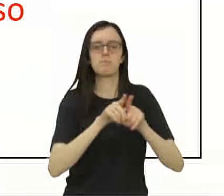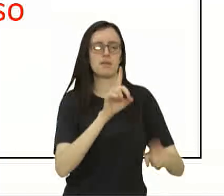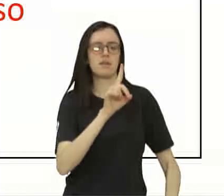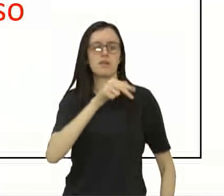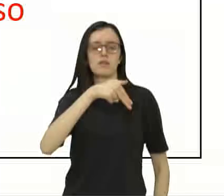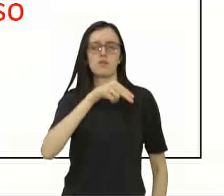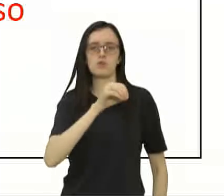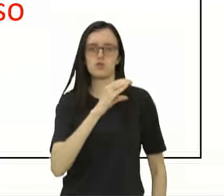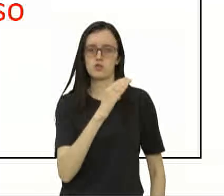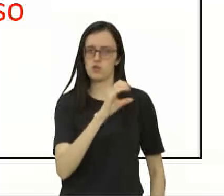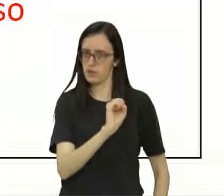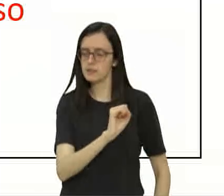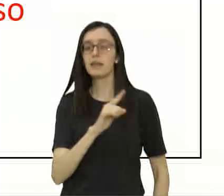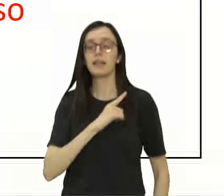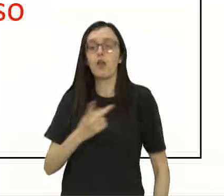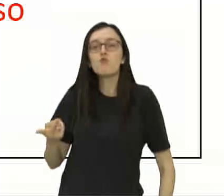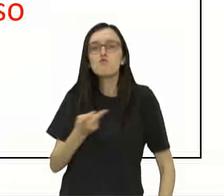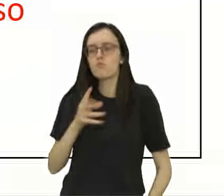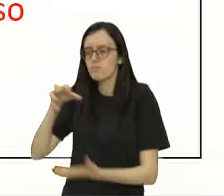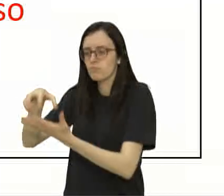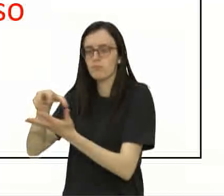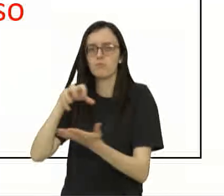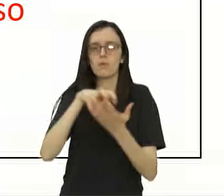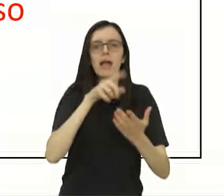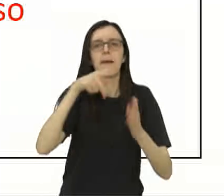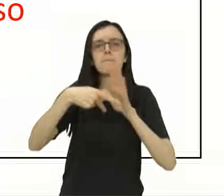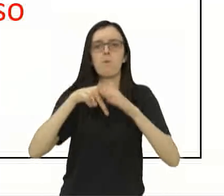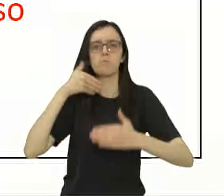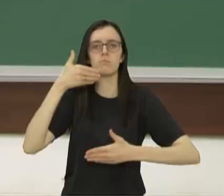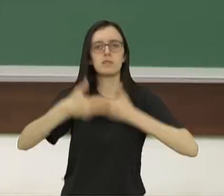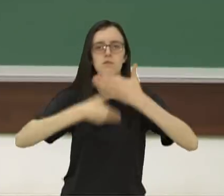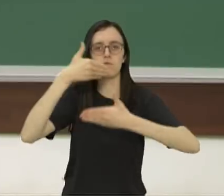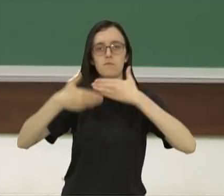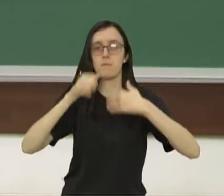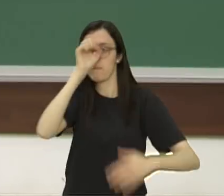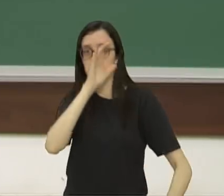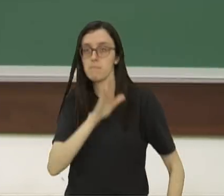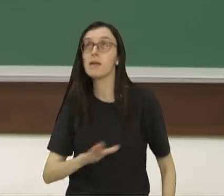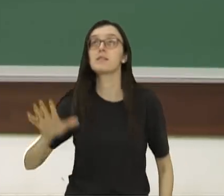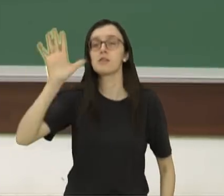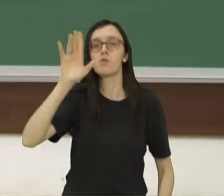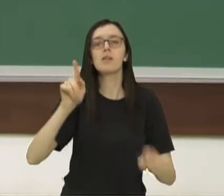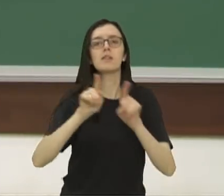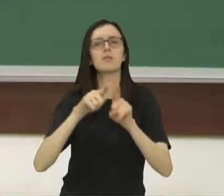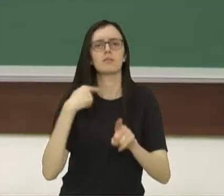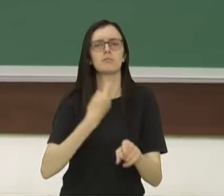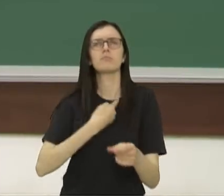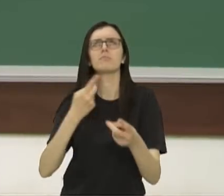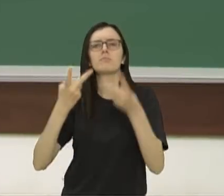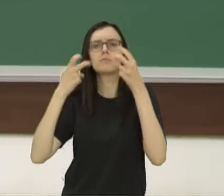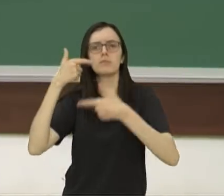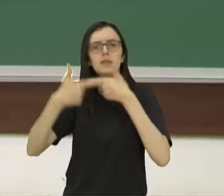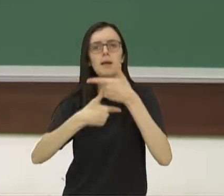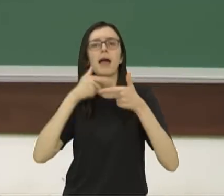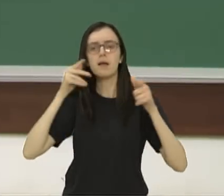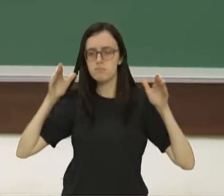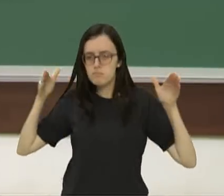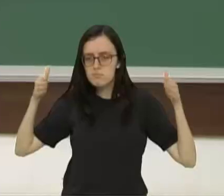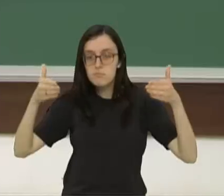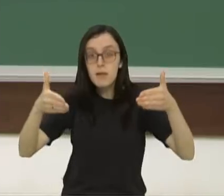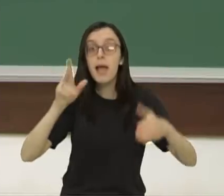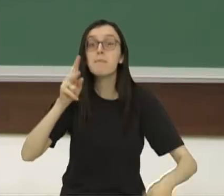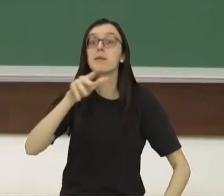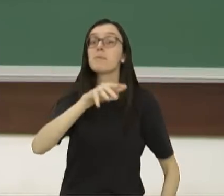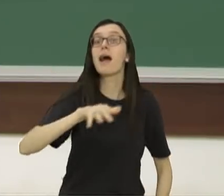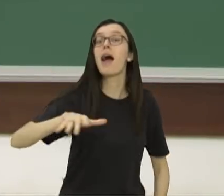Então, nós falamos dessas duas agências de desenvolvimento nacional e vimos que elas atuam na mesma área,